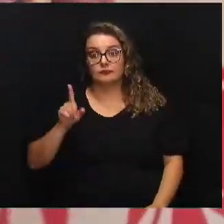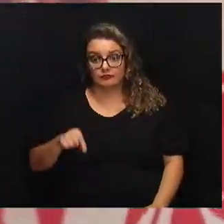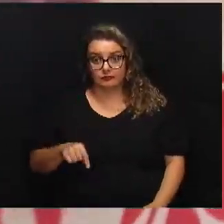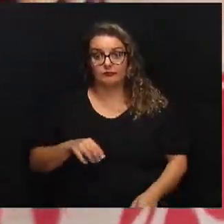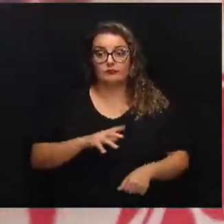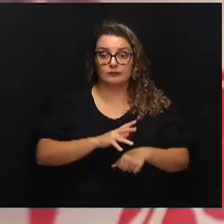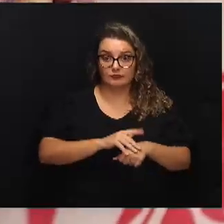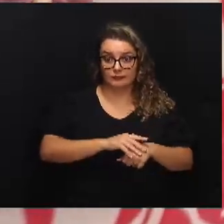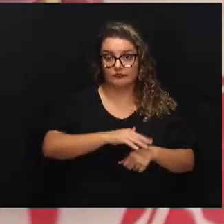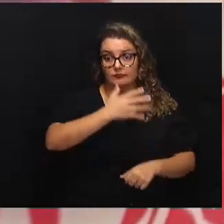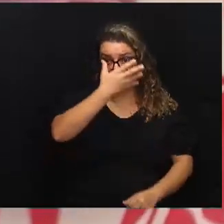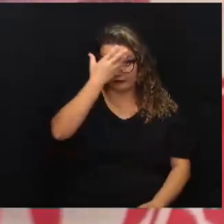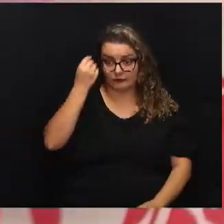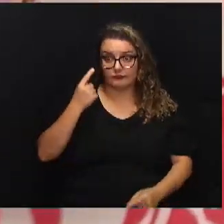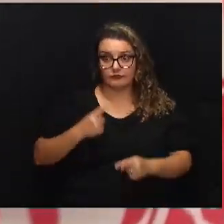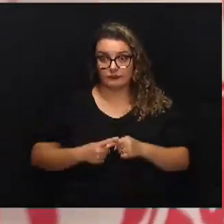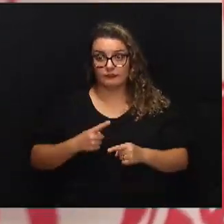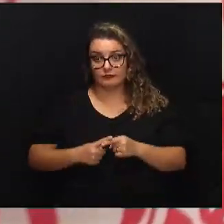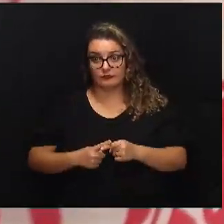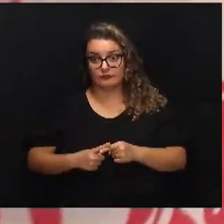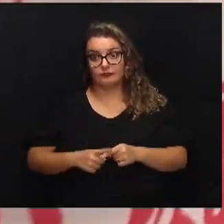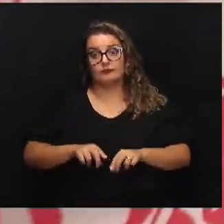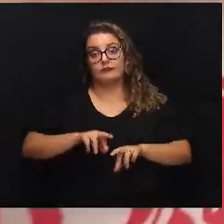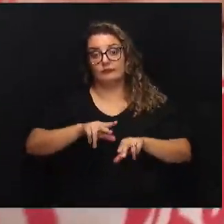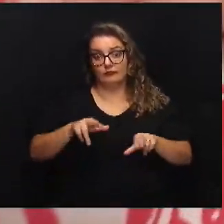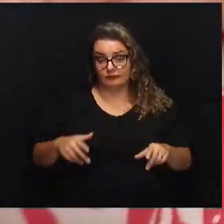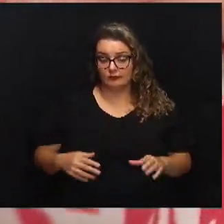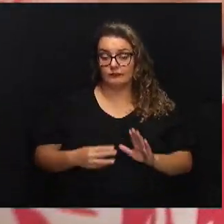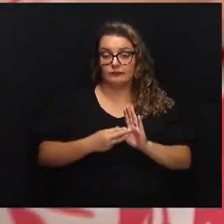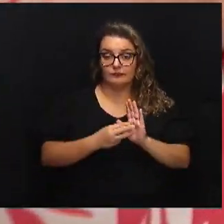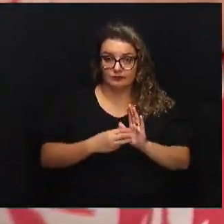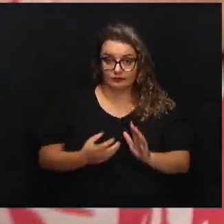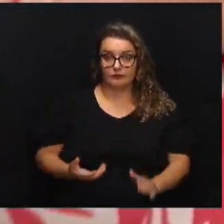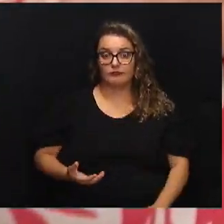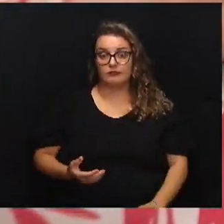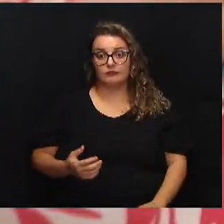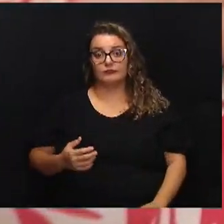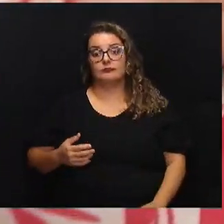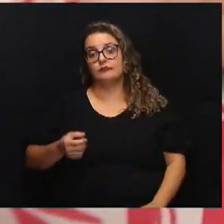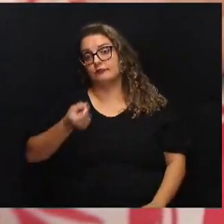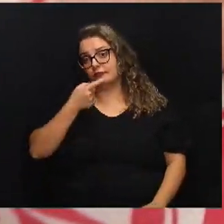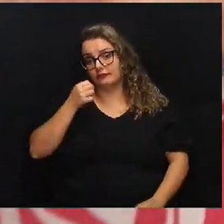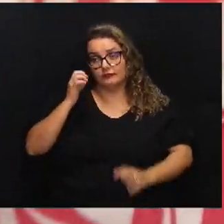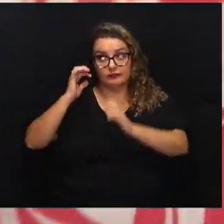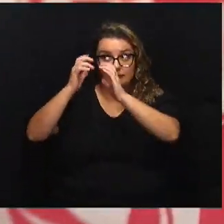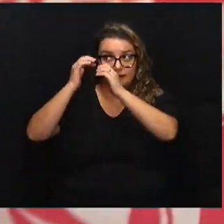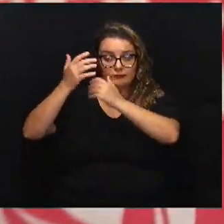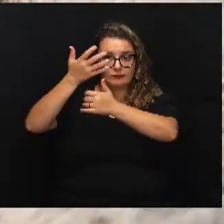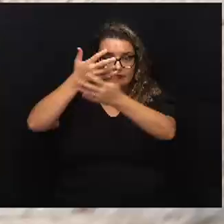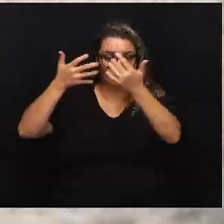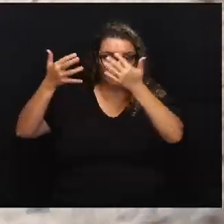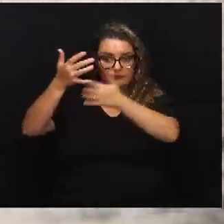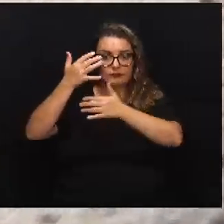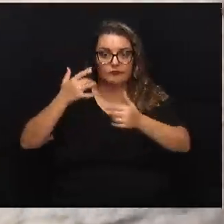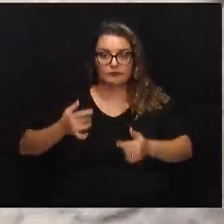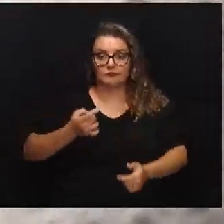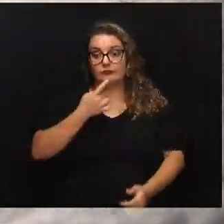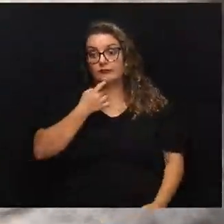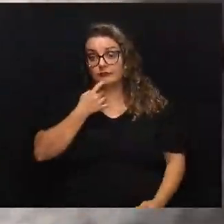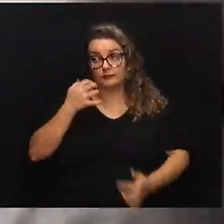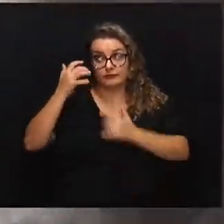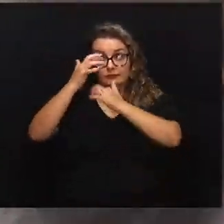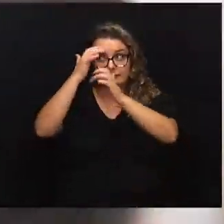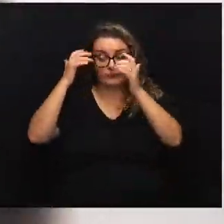Alzheimer, né? Porque existem remédios para o Alzheimer para melhorar a circulação cerebral, vai melhorar ali, porém, se for uma neoplasia,